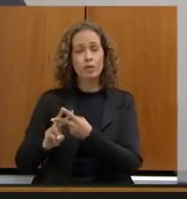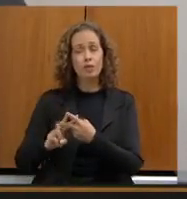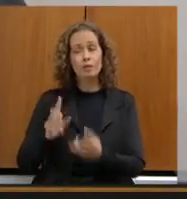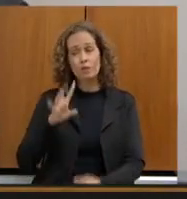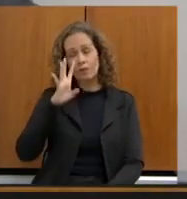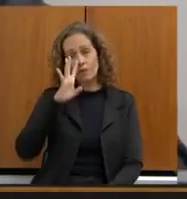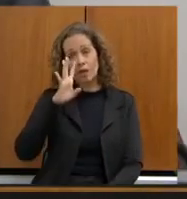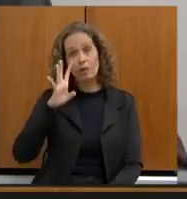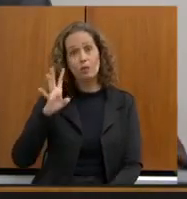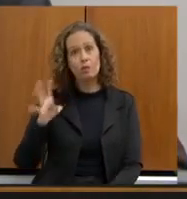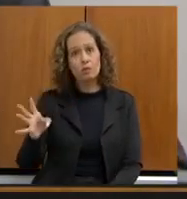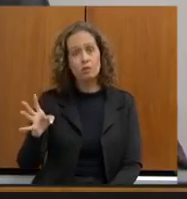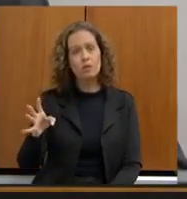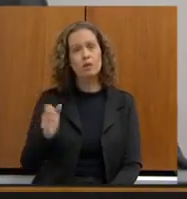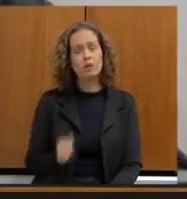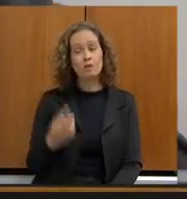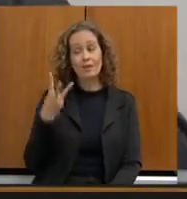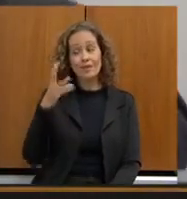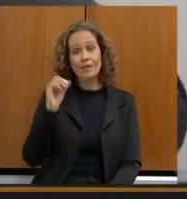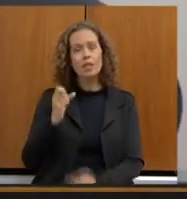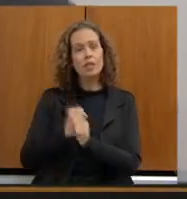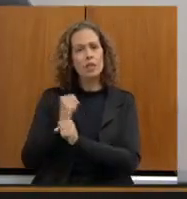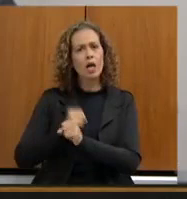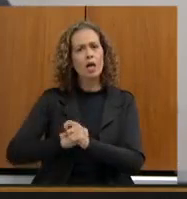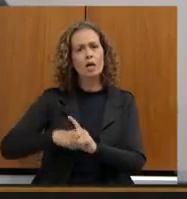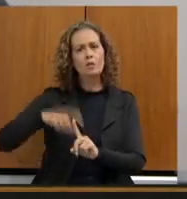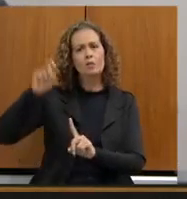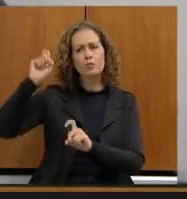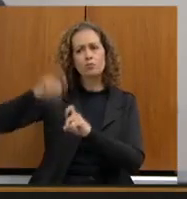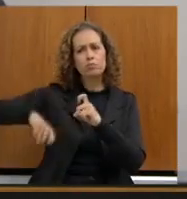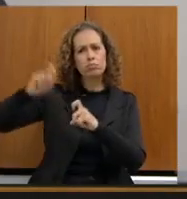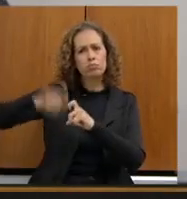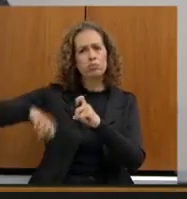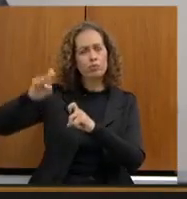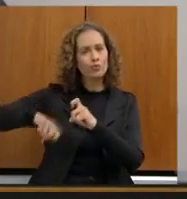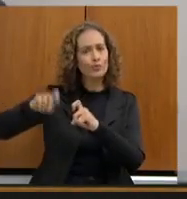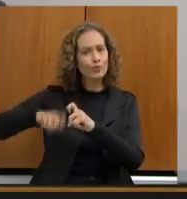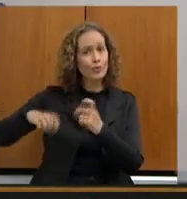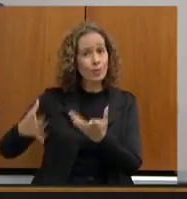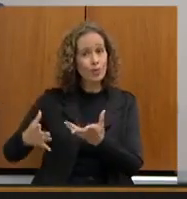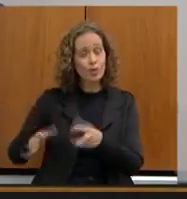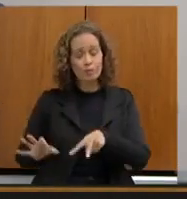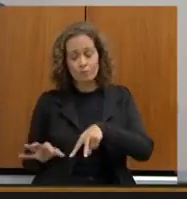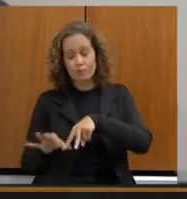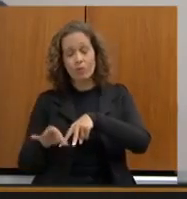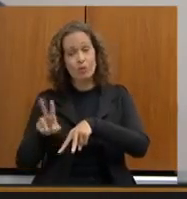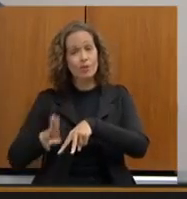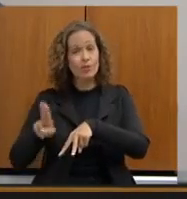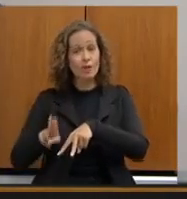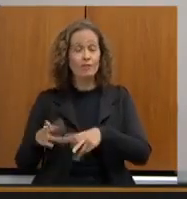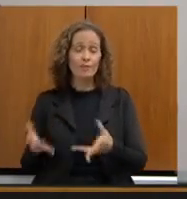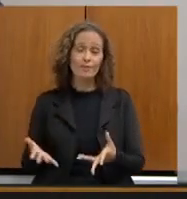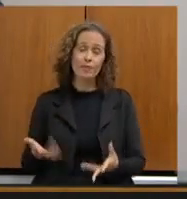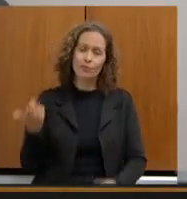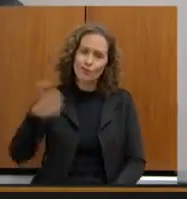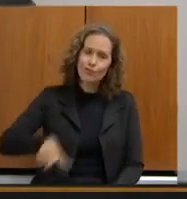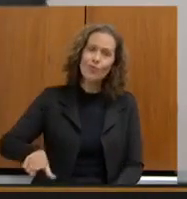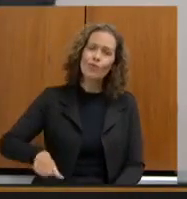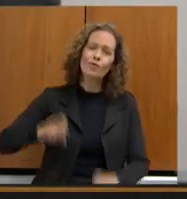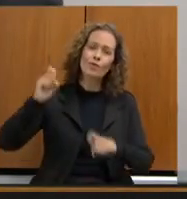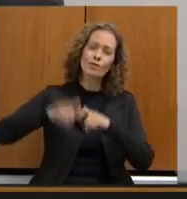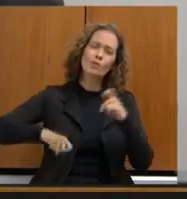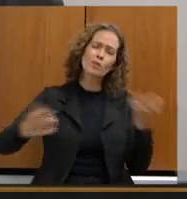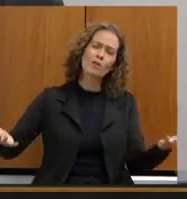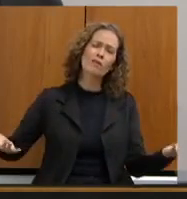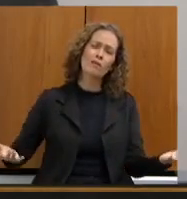com a tornozeleira no pé então nós precisamos atuar fortemente a comissão já visitou o tribunal vamos